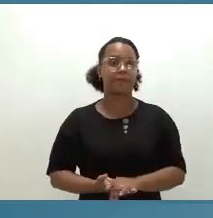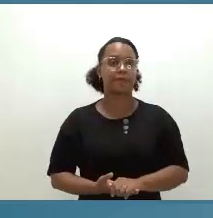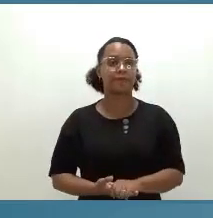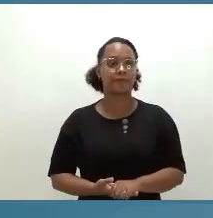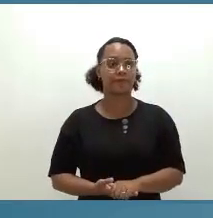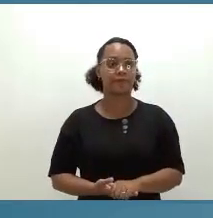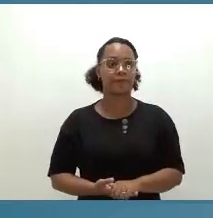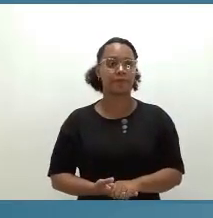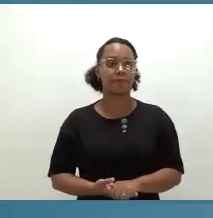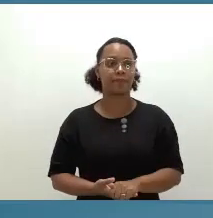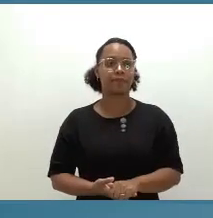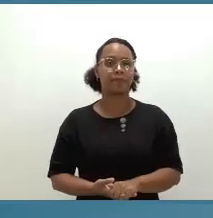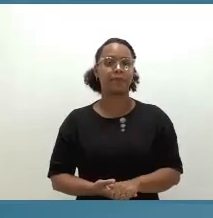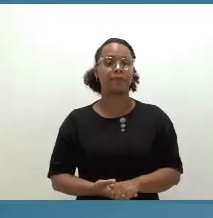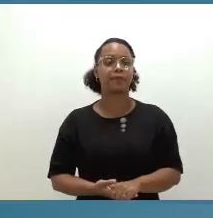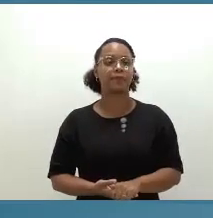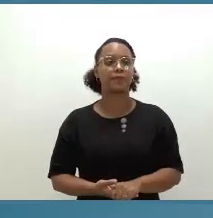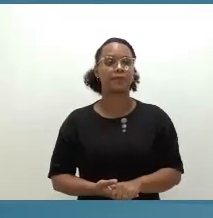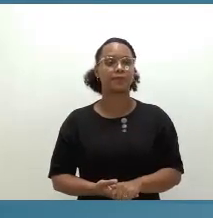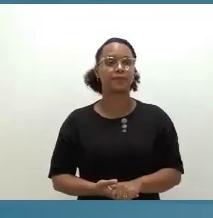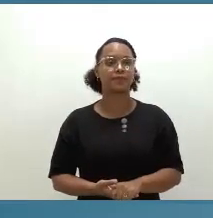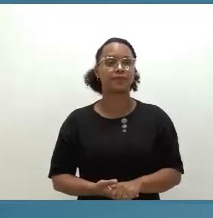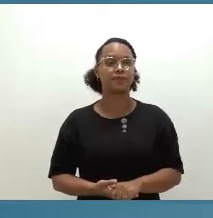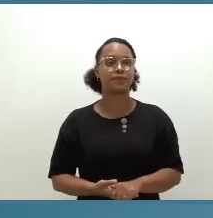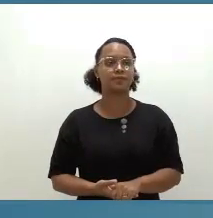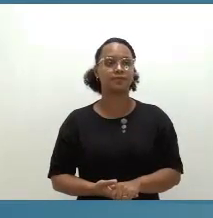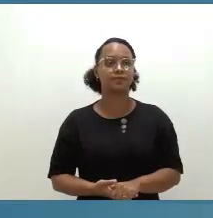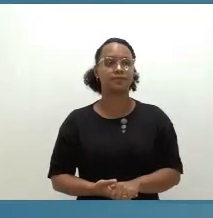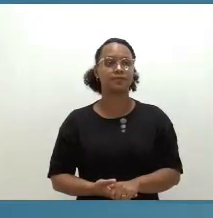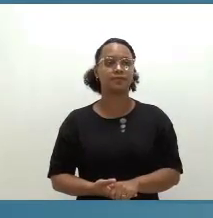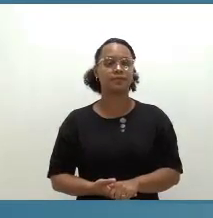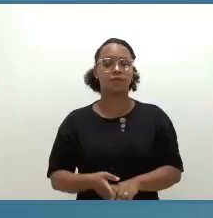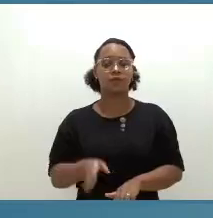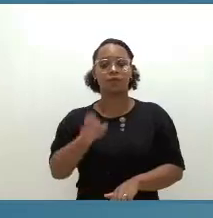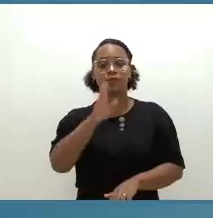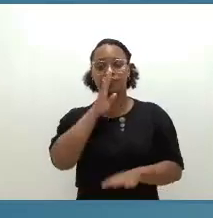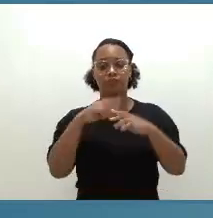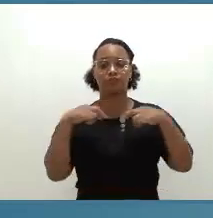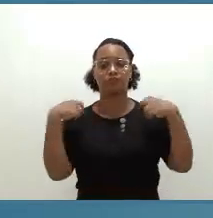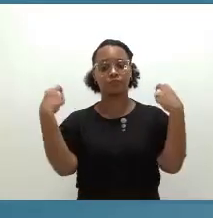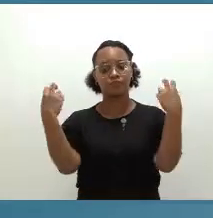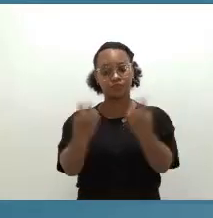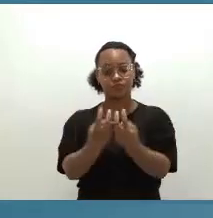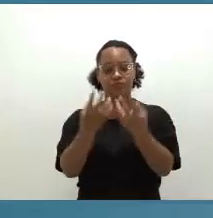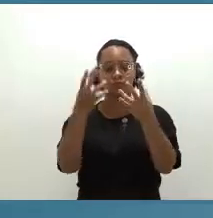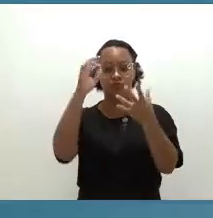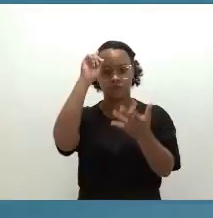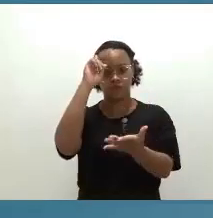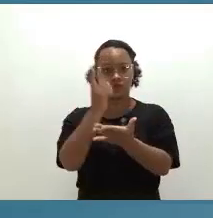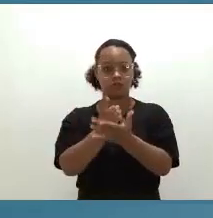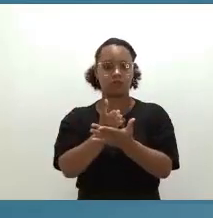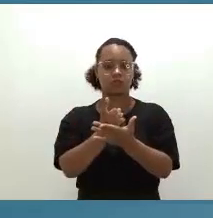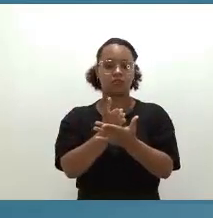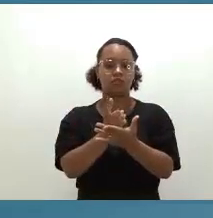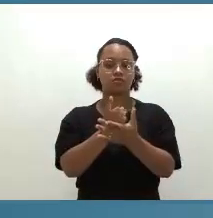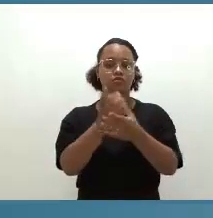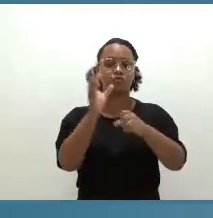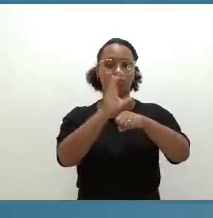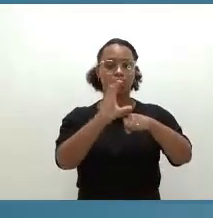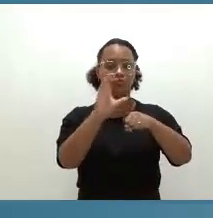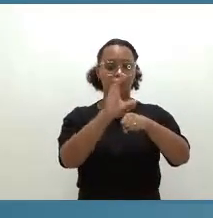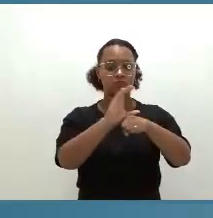com a manifestação. E o silêncio de todos, ficam compondo